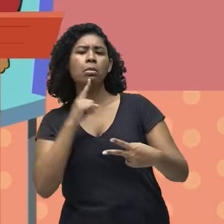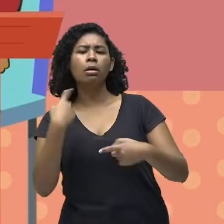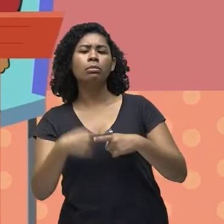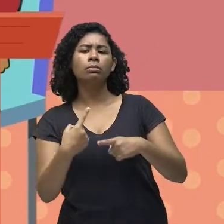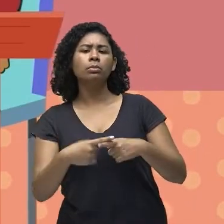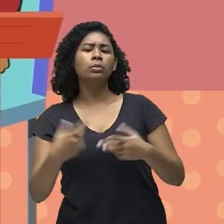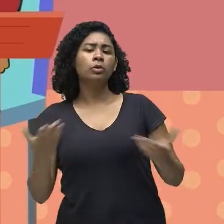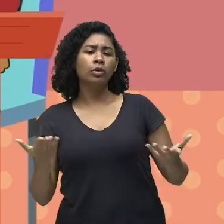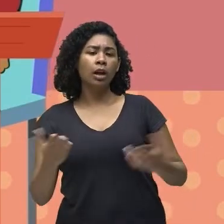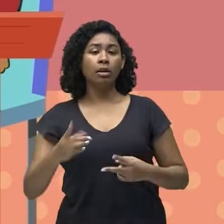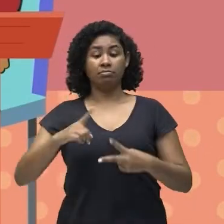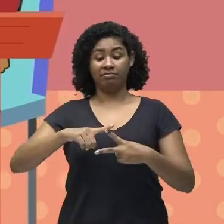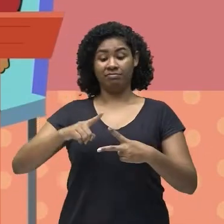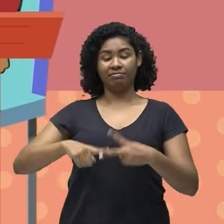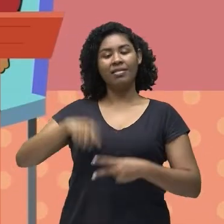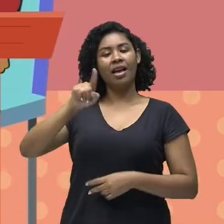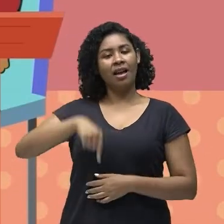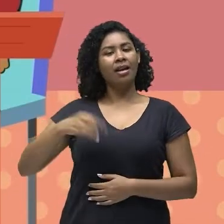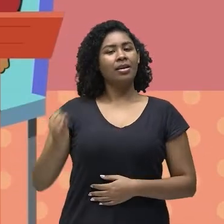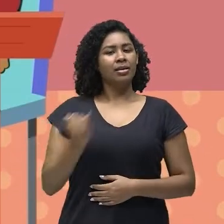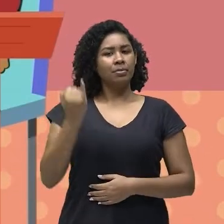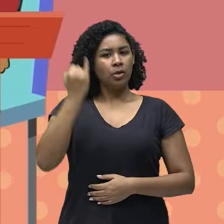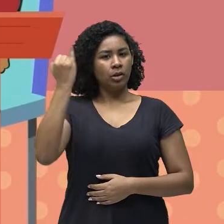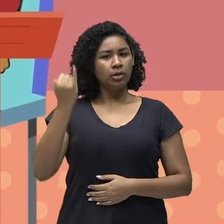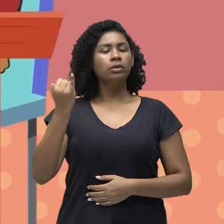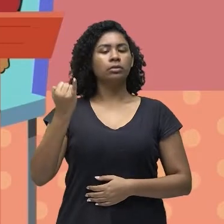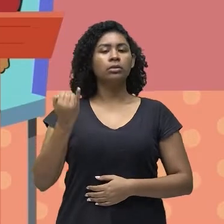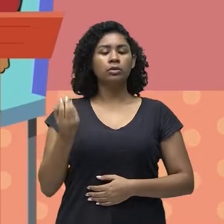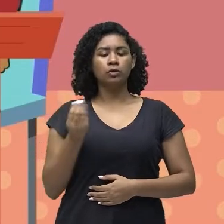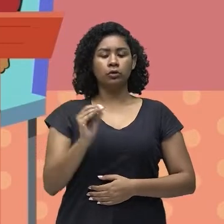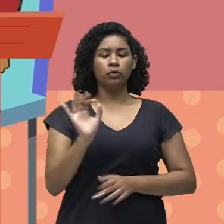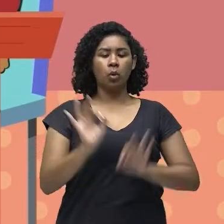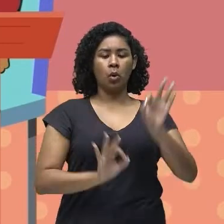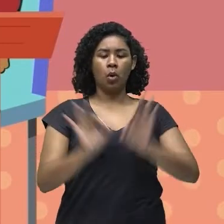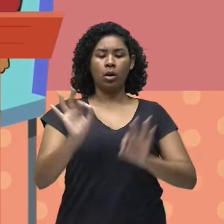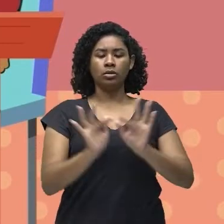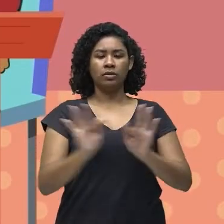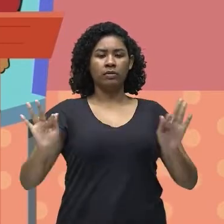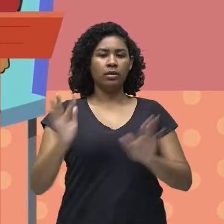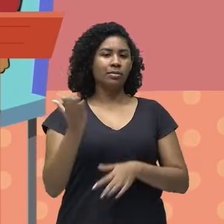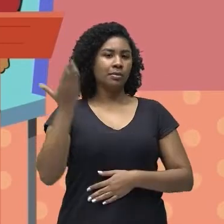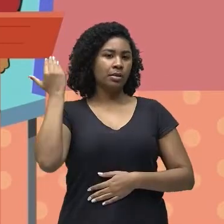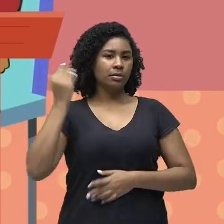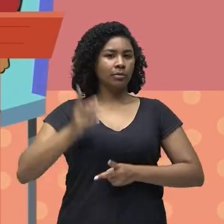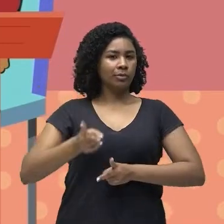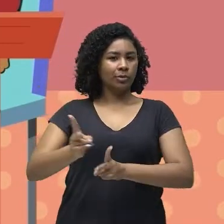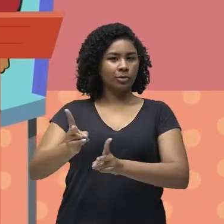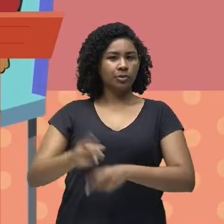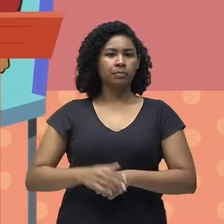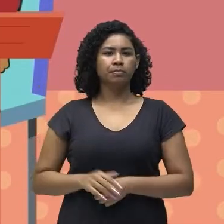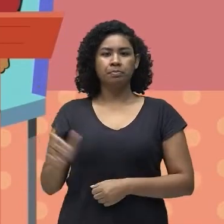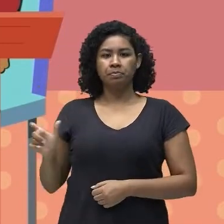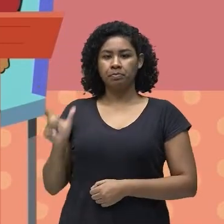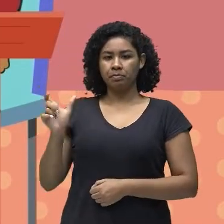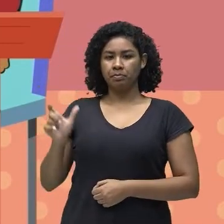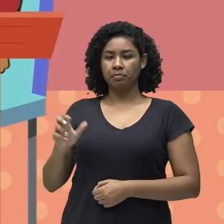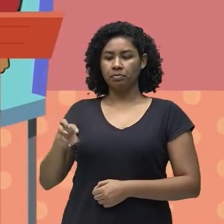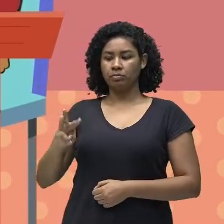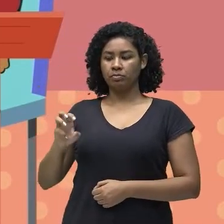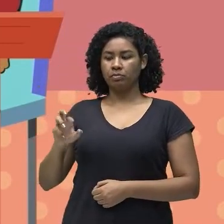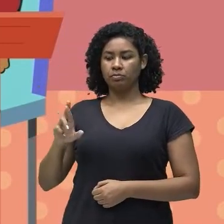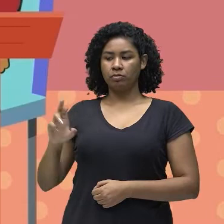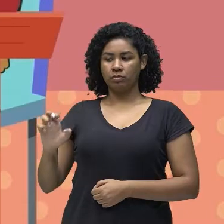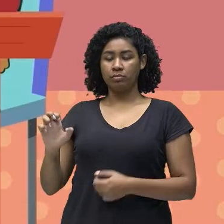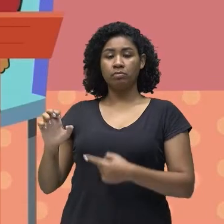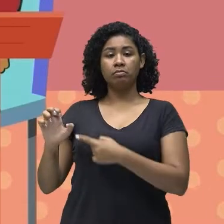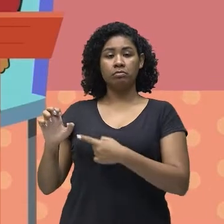são importantíssimas quando você vai fazer uma frase no past continuous. A palavra were é um verbo. É o verbo